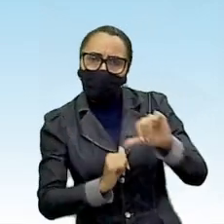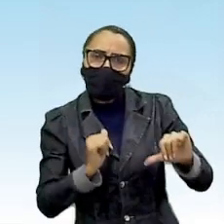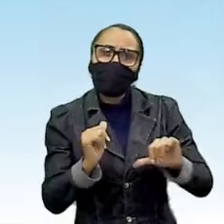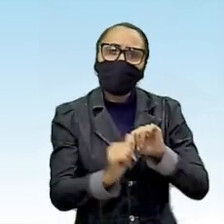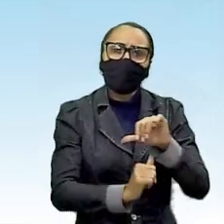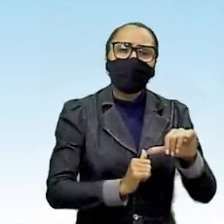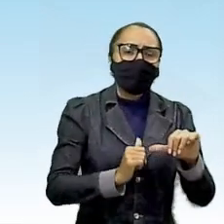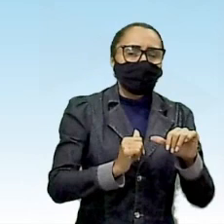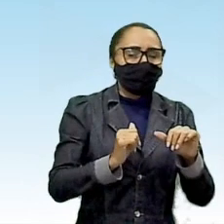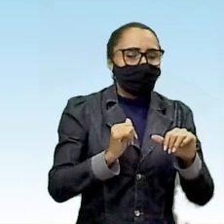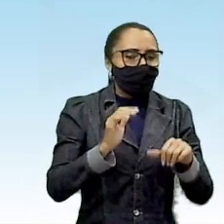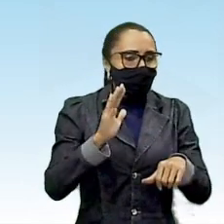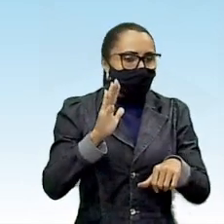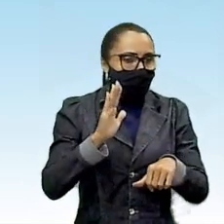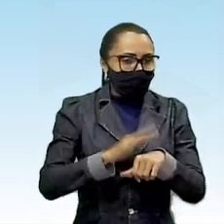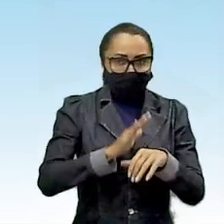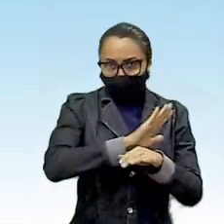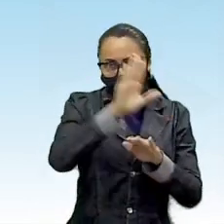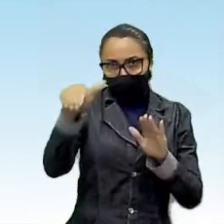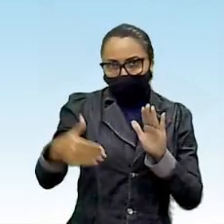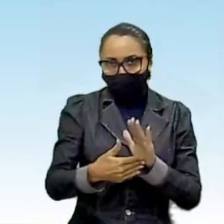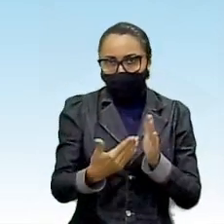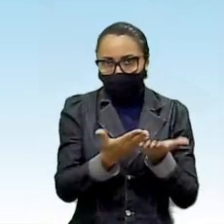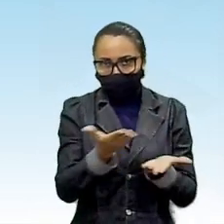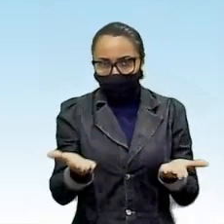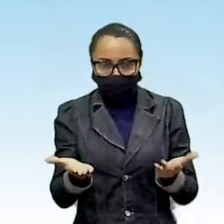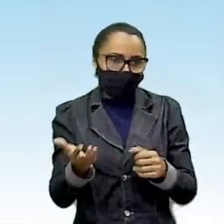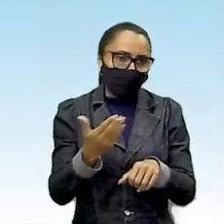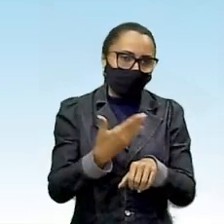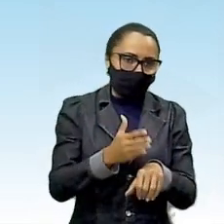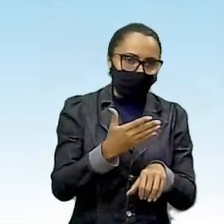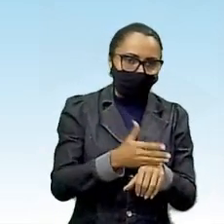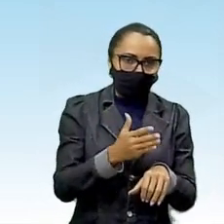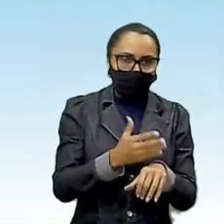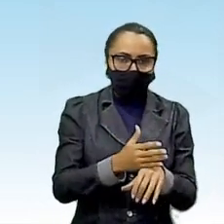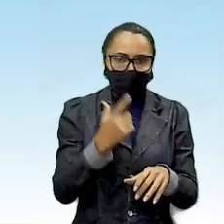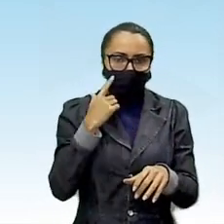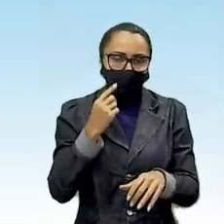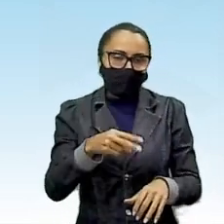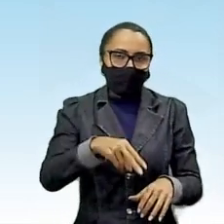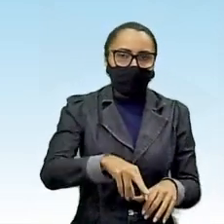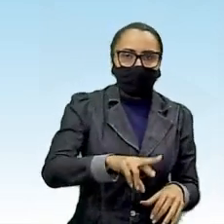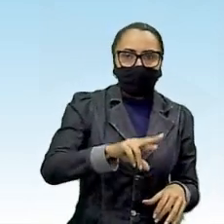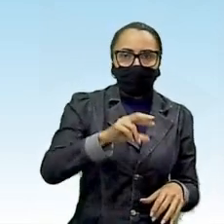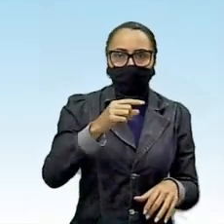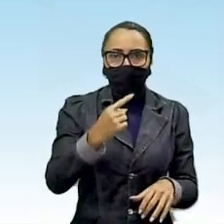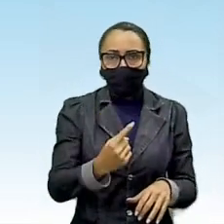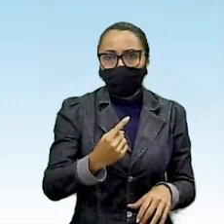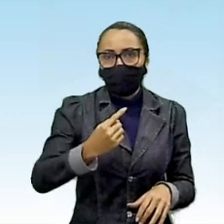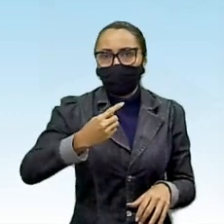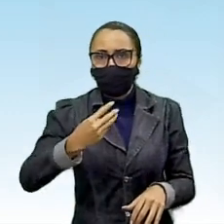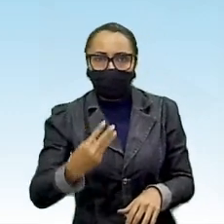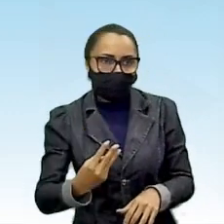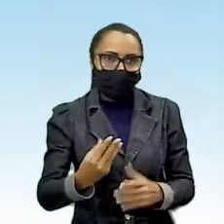forma mais geral, né, de forma praticamente completa, como a NR1, a